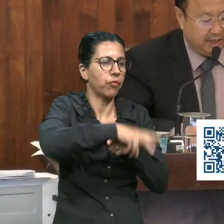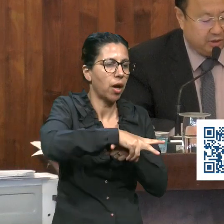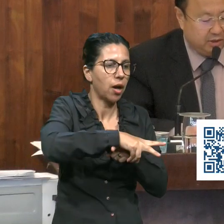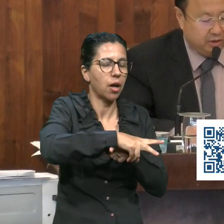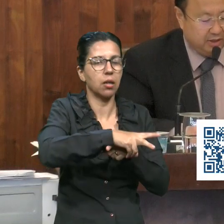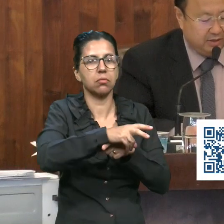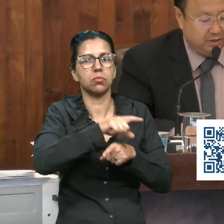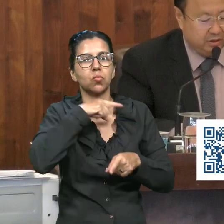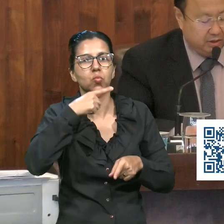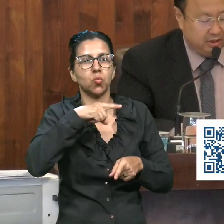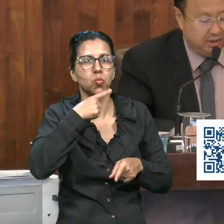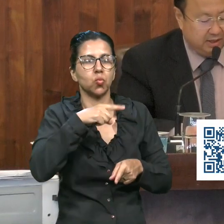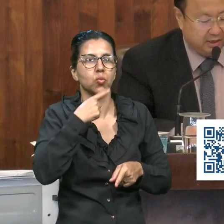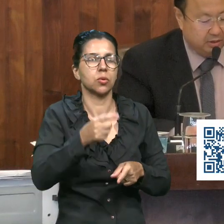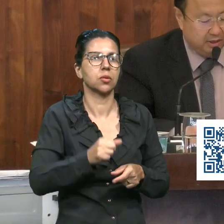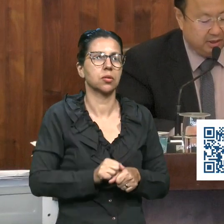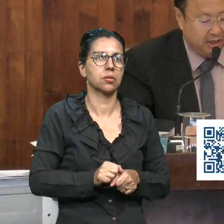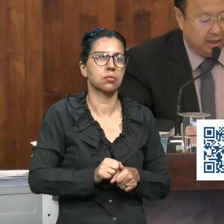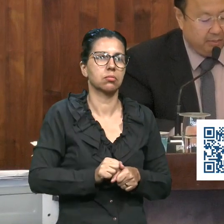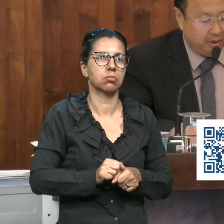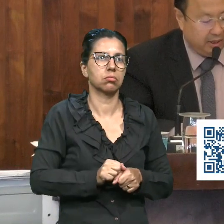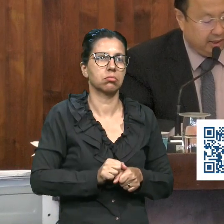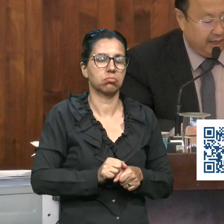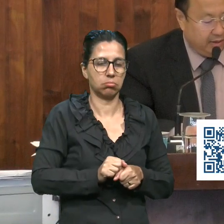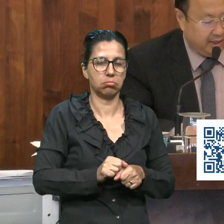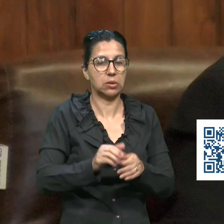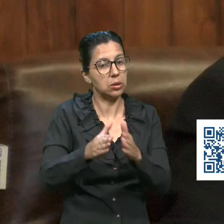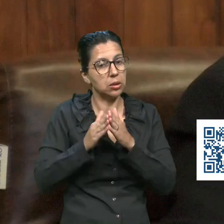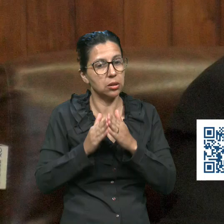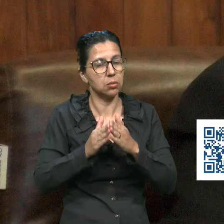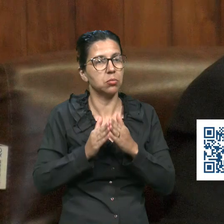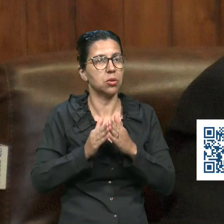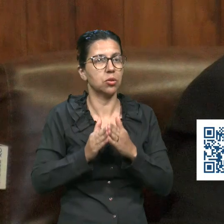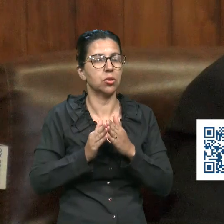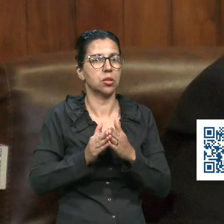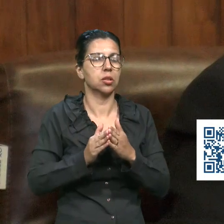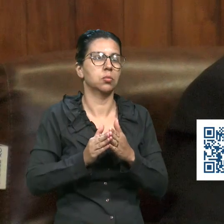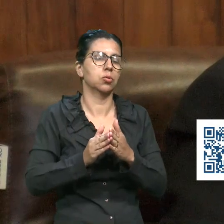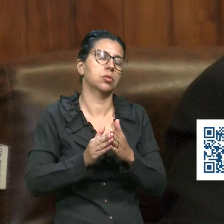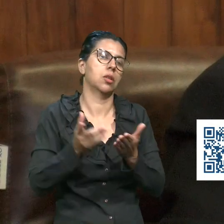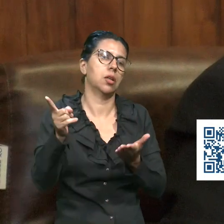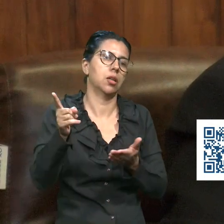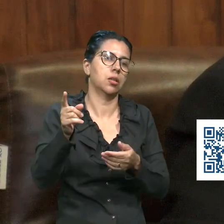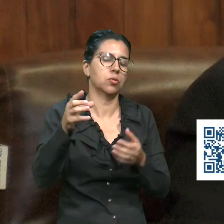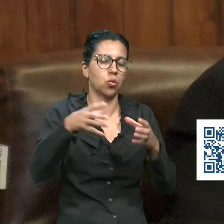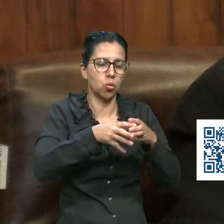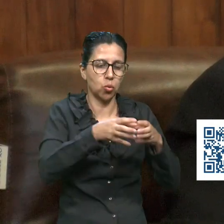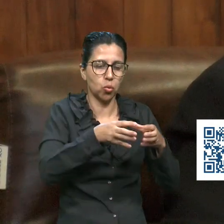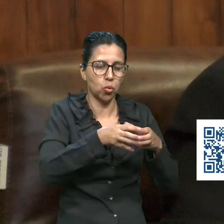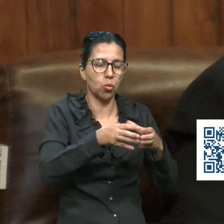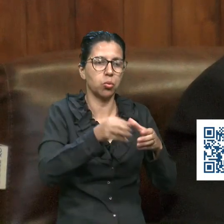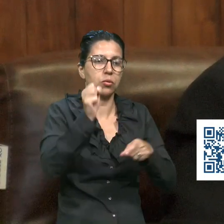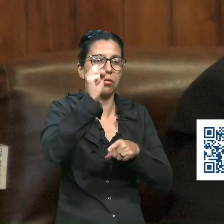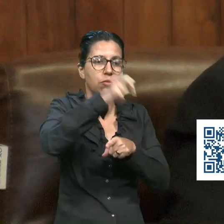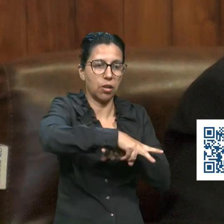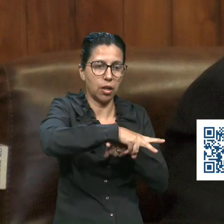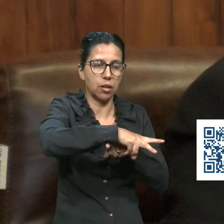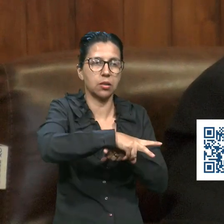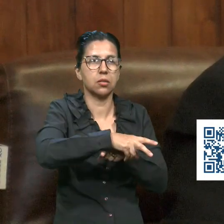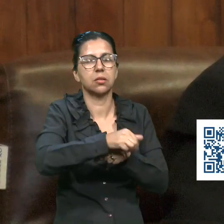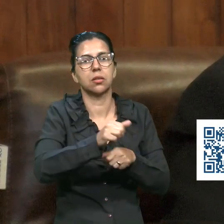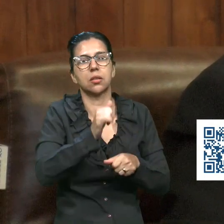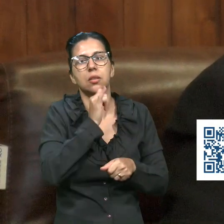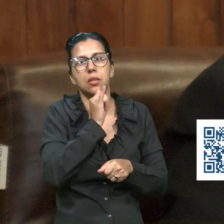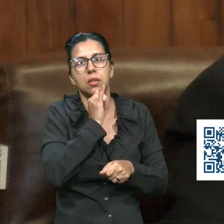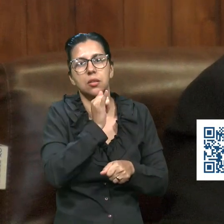novamente tais solicitações pelo critério que é seguido pela central de vagas, esse pai ou essa mãe serem colocados em